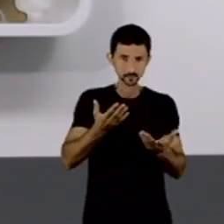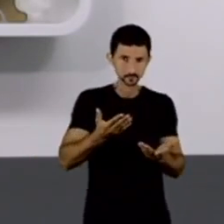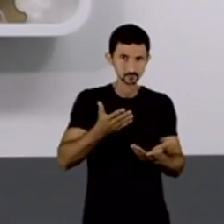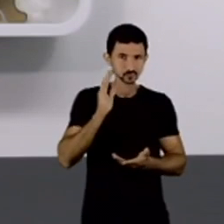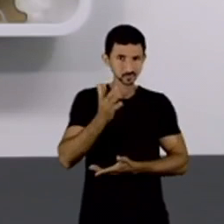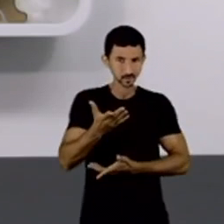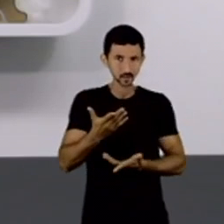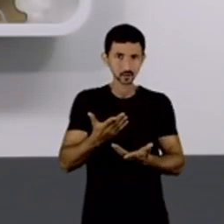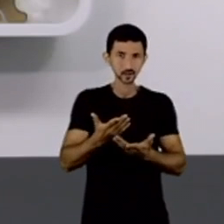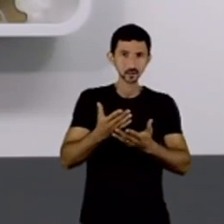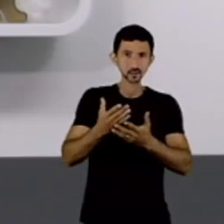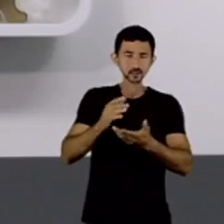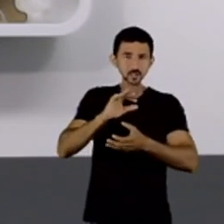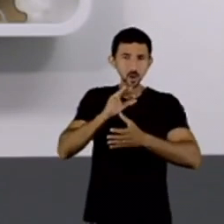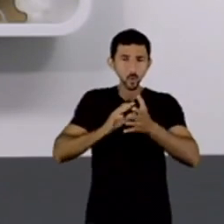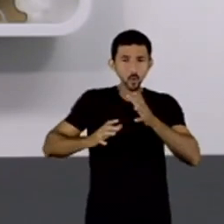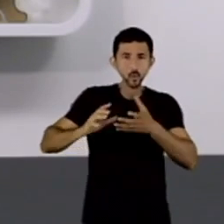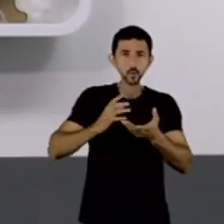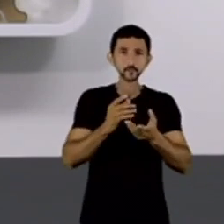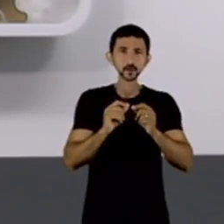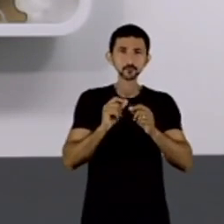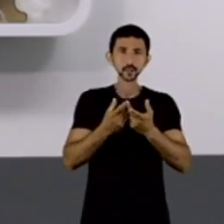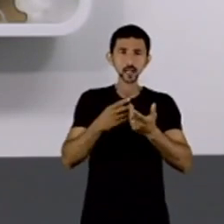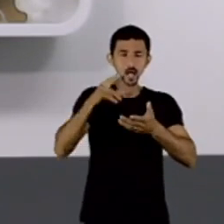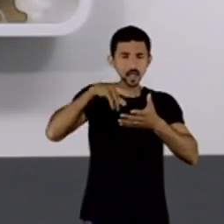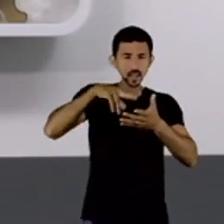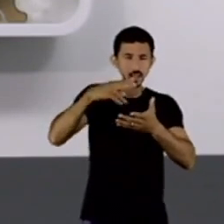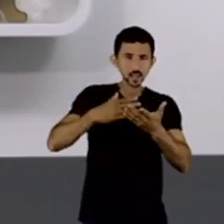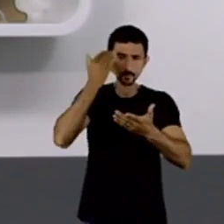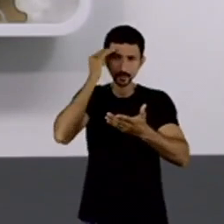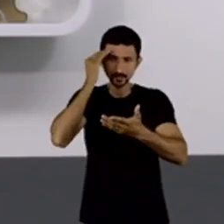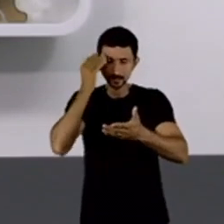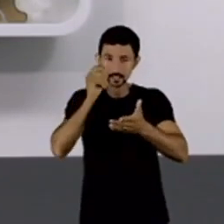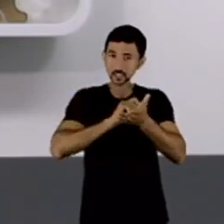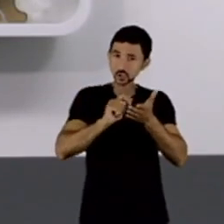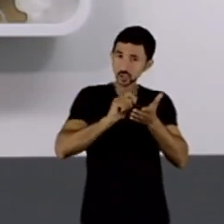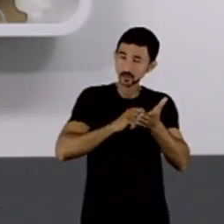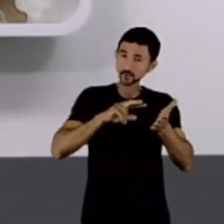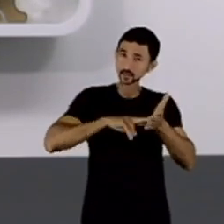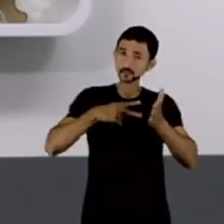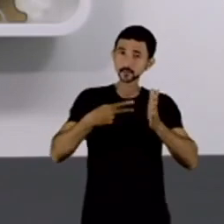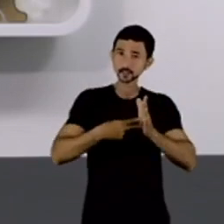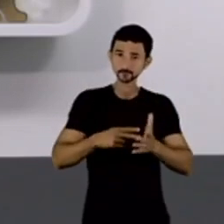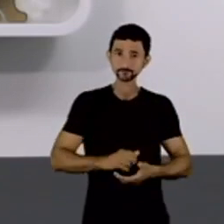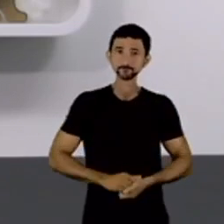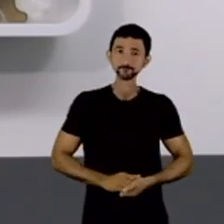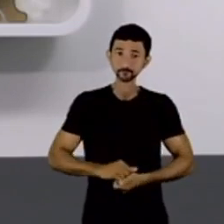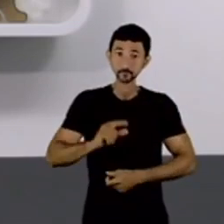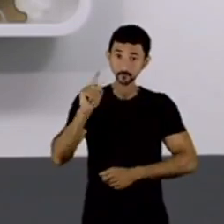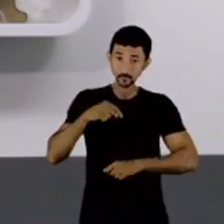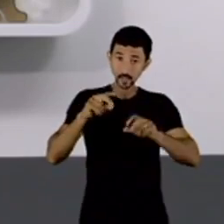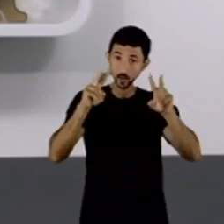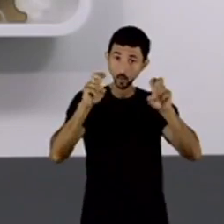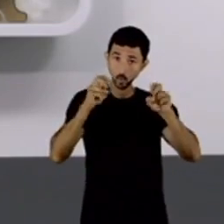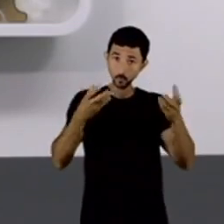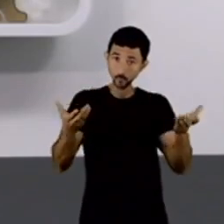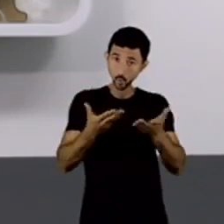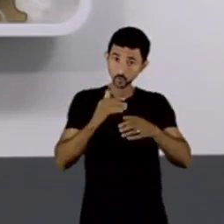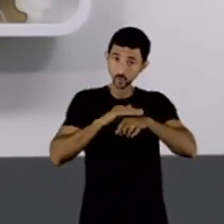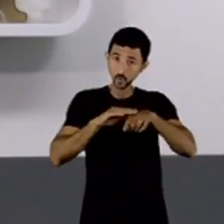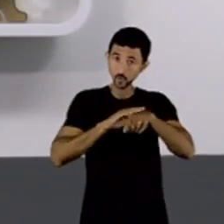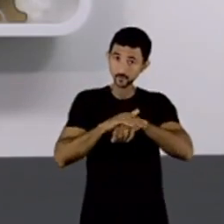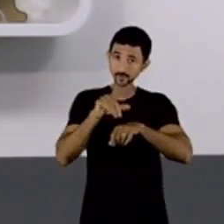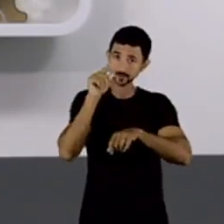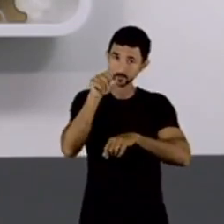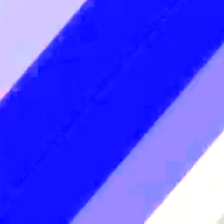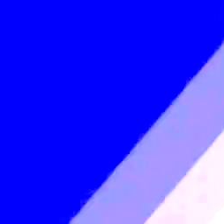das suas habilidades para ler, escrever e interpretar? É sobre isso que eu quero falar contigo